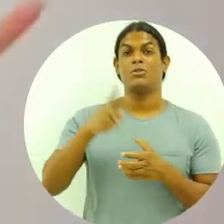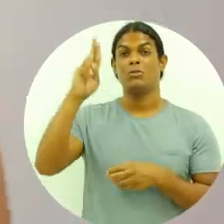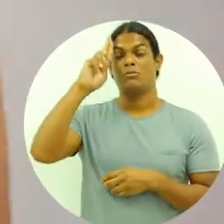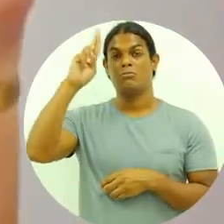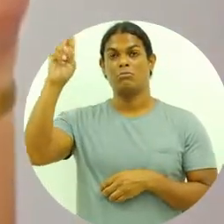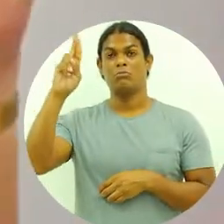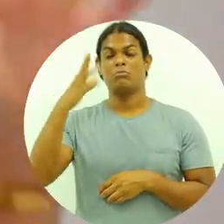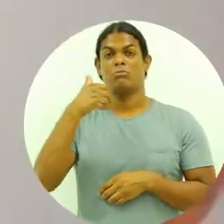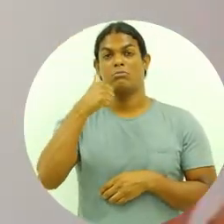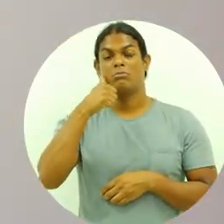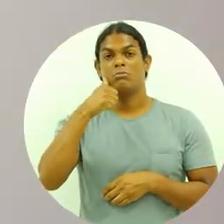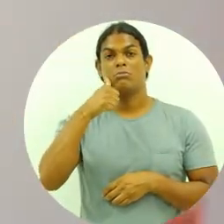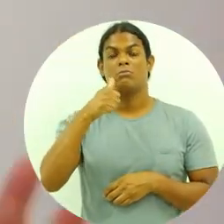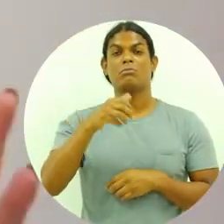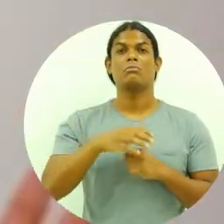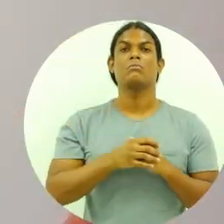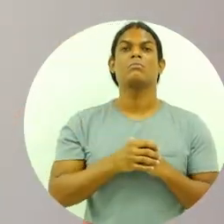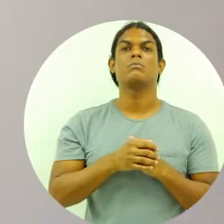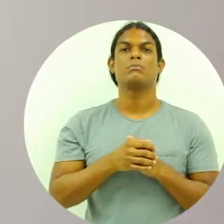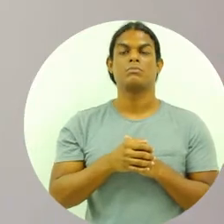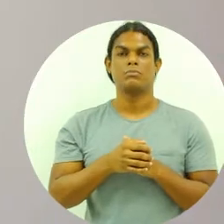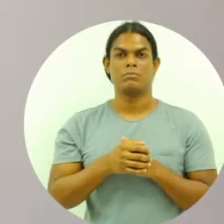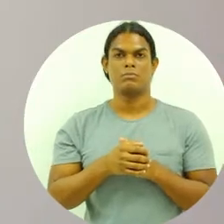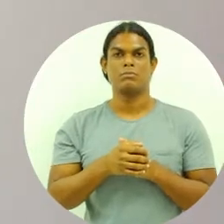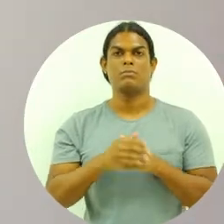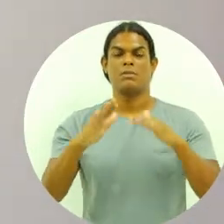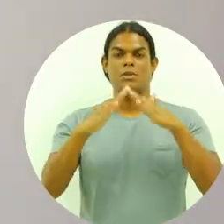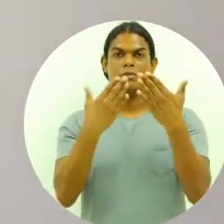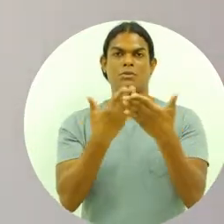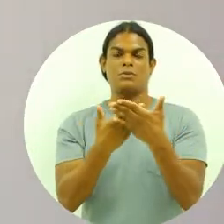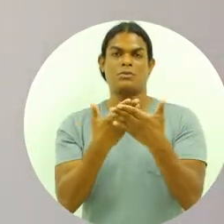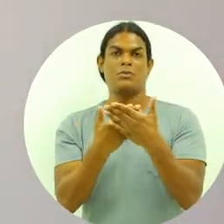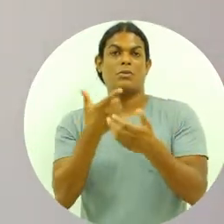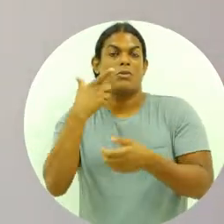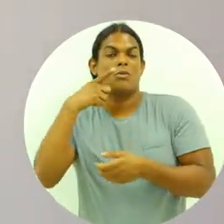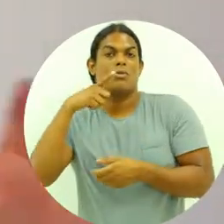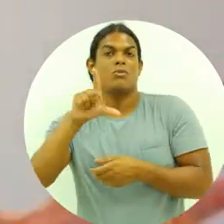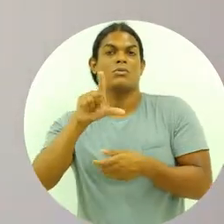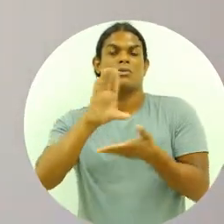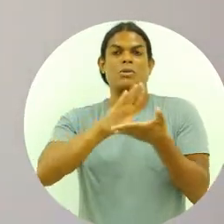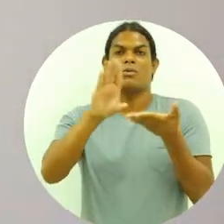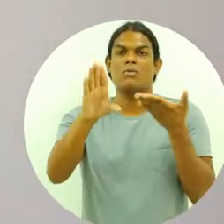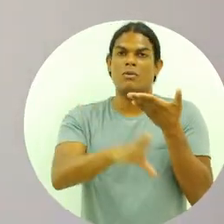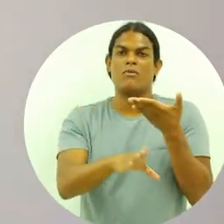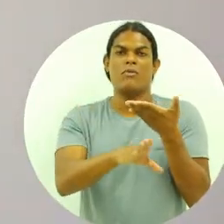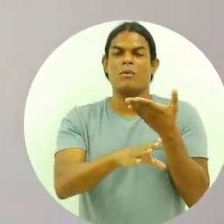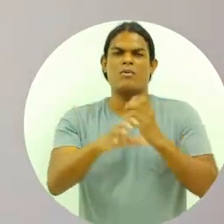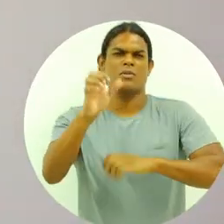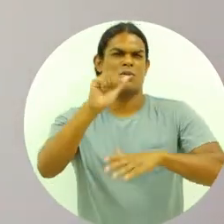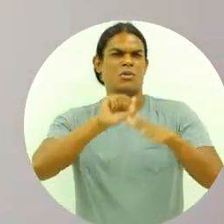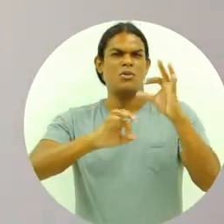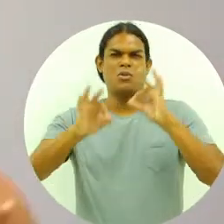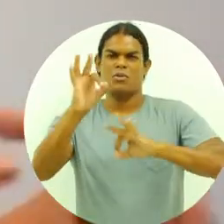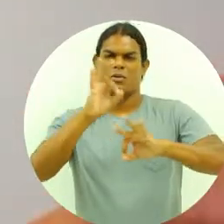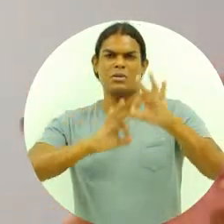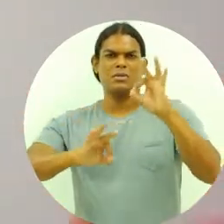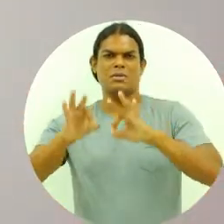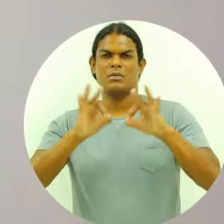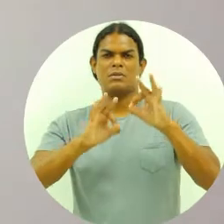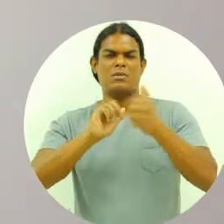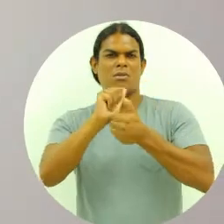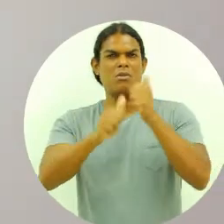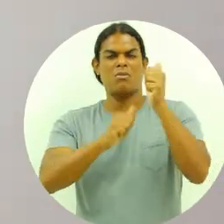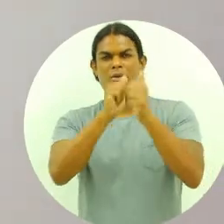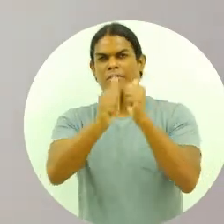escola, Chiquinha Valente, consegue uma verba da Secretaria da Educação e faz uma reforma linda na escola. Bota até jardim